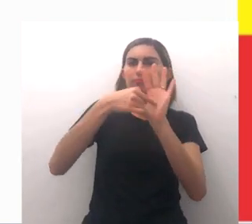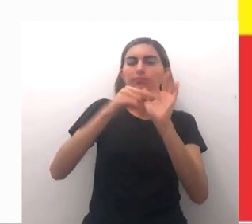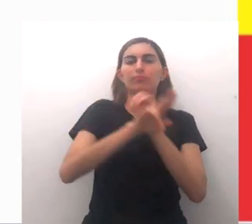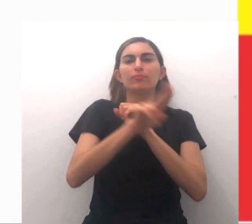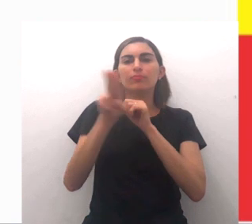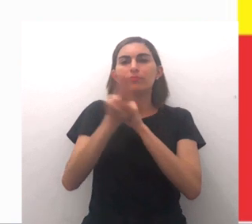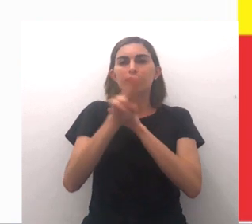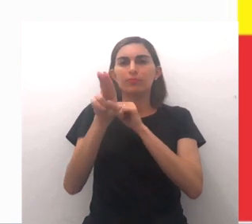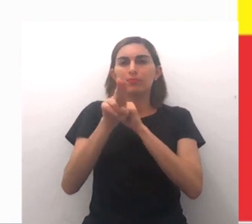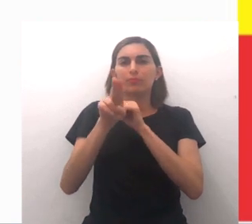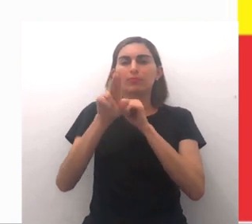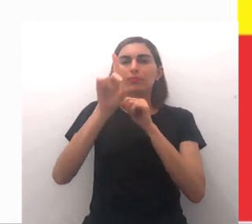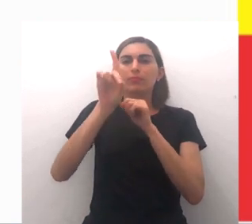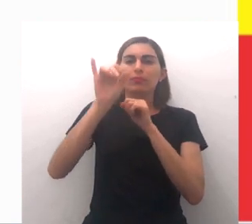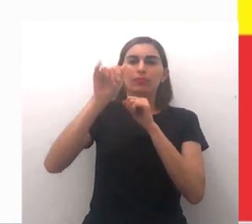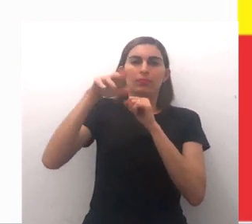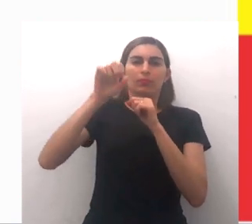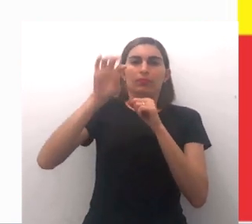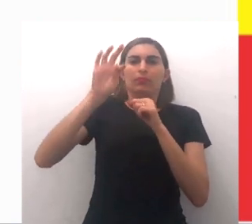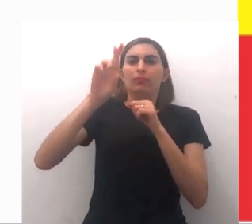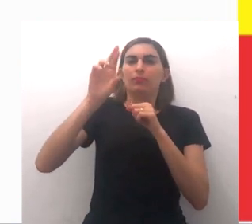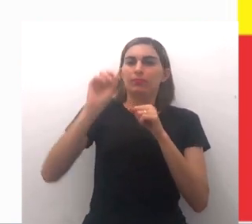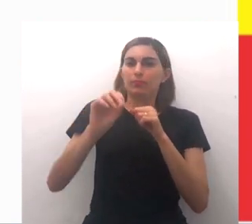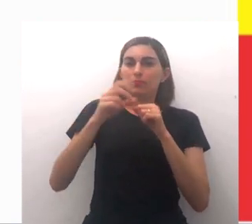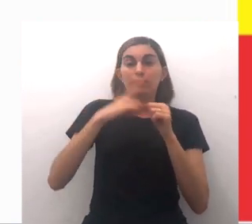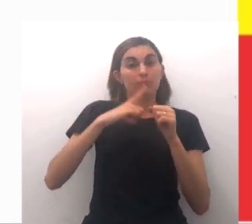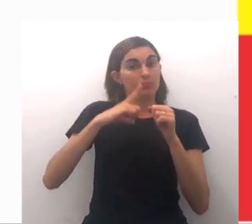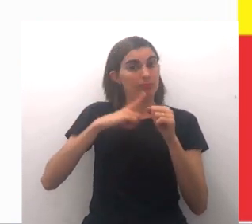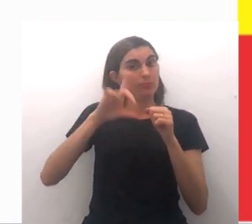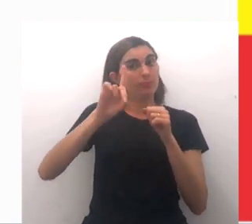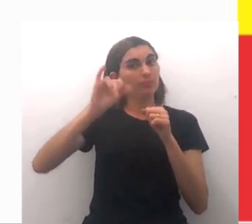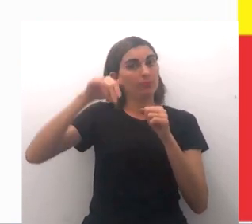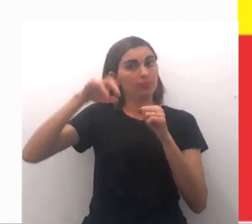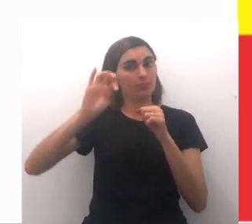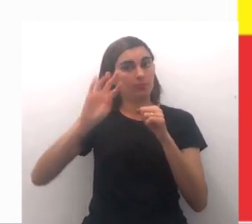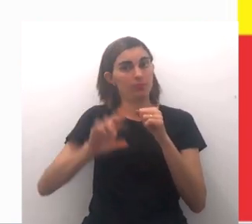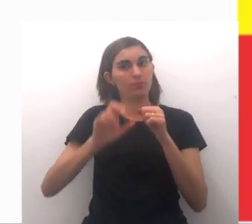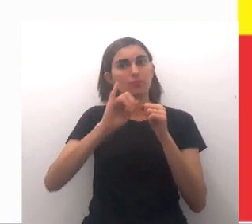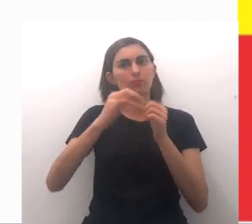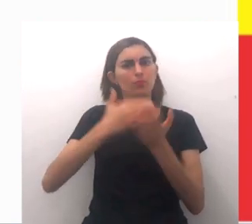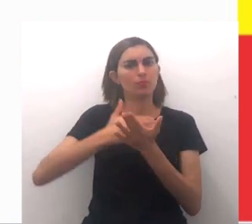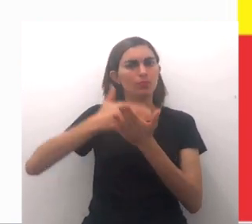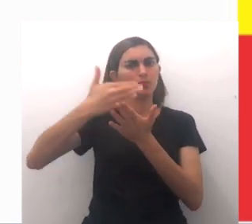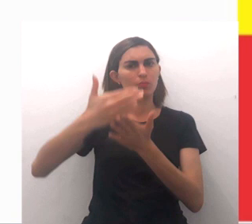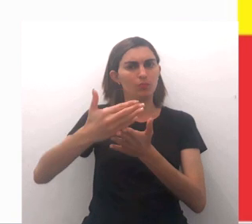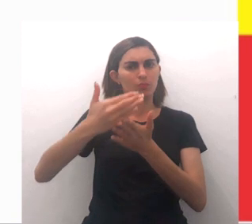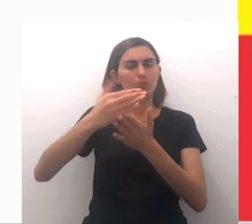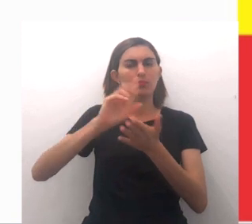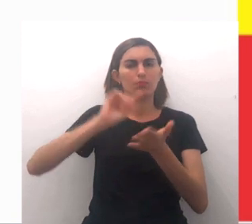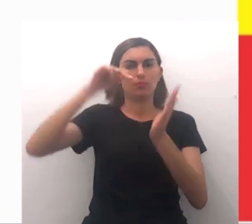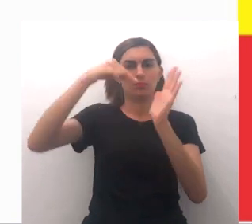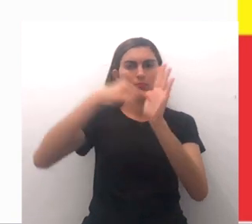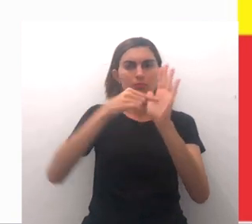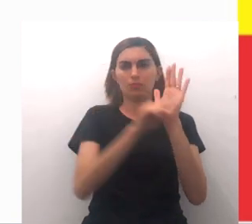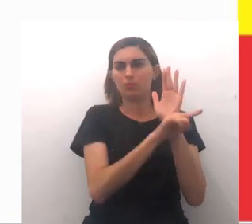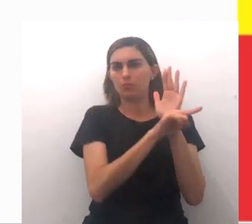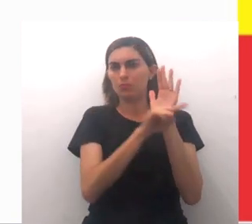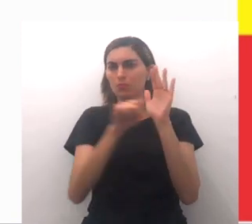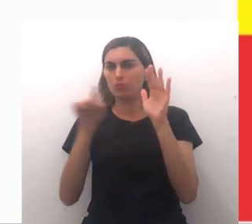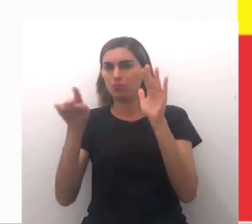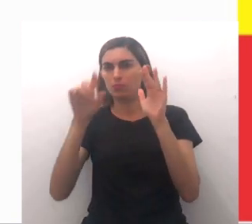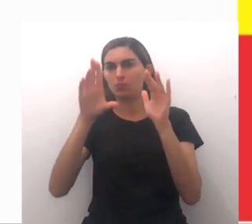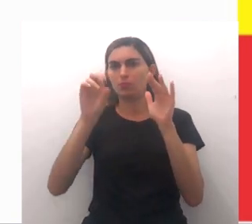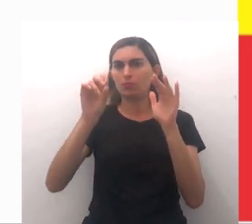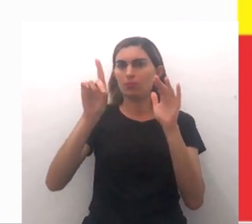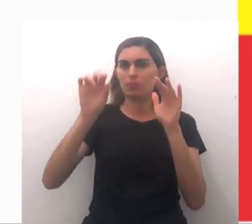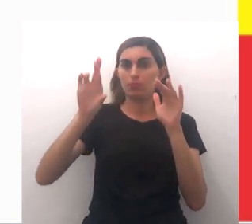de diâmetro. Então, aí tem o diâmetro. Se eu começar do centro e ir até a borda, é